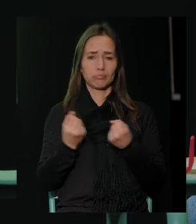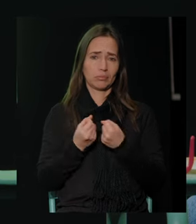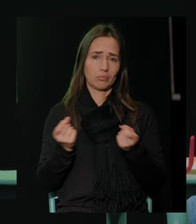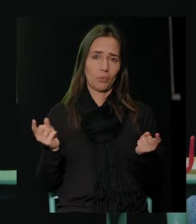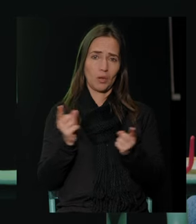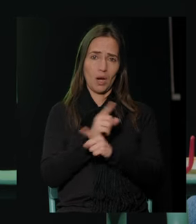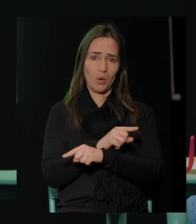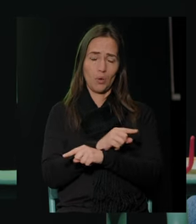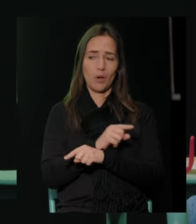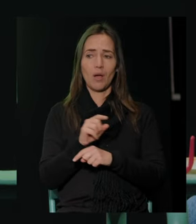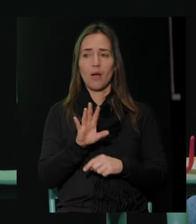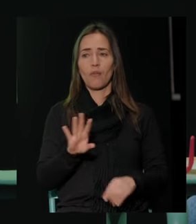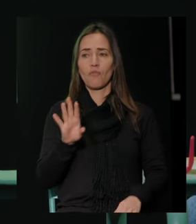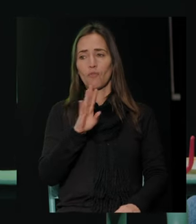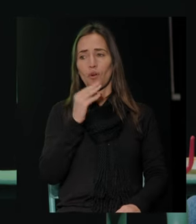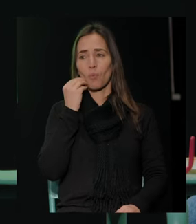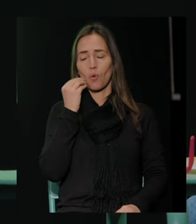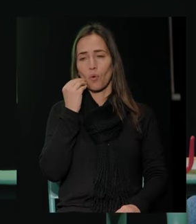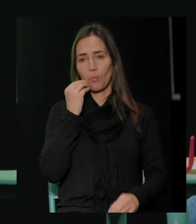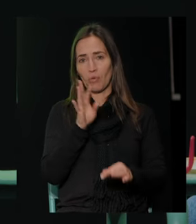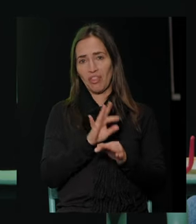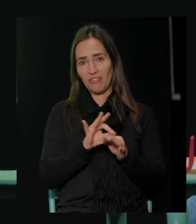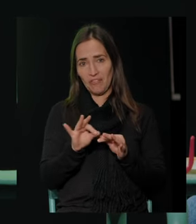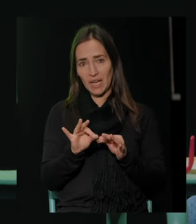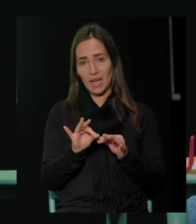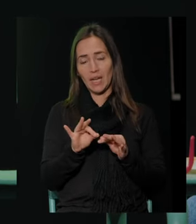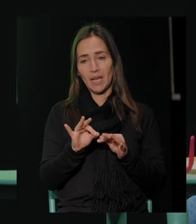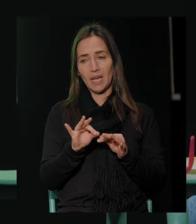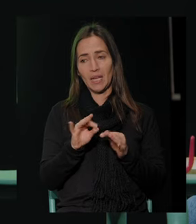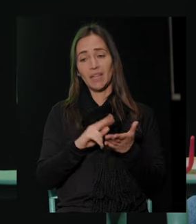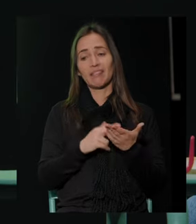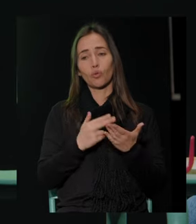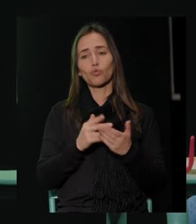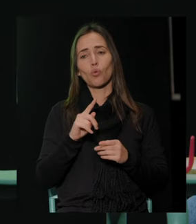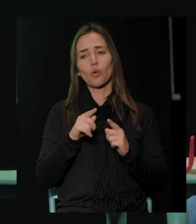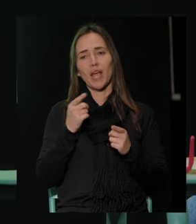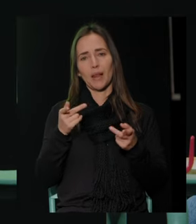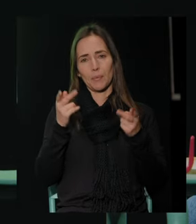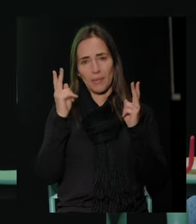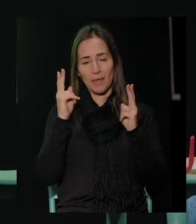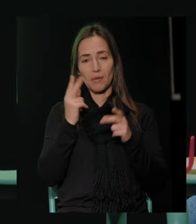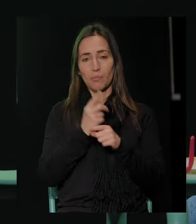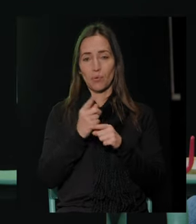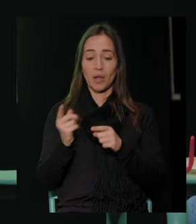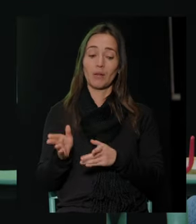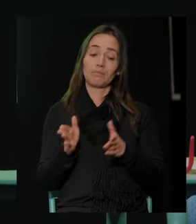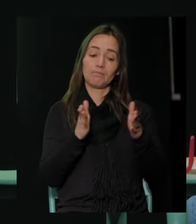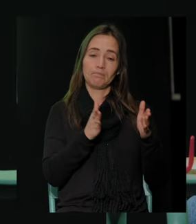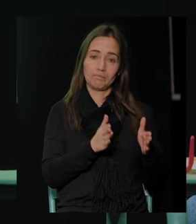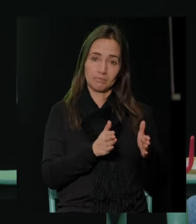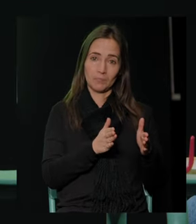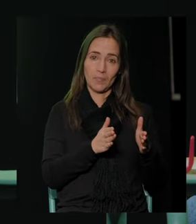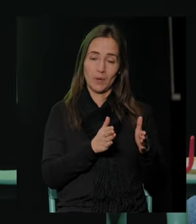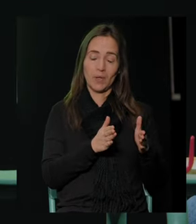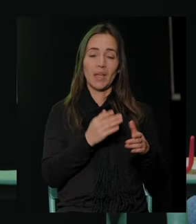opostos no modo como definem e traduzem aquilo que é a liberdade. Porque se de um lado temos